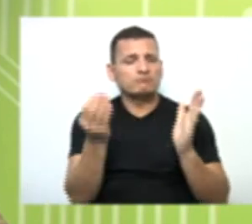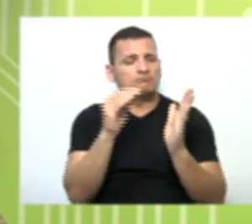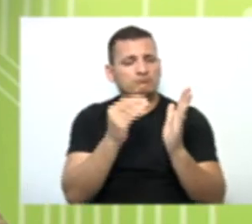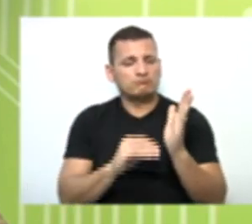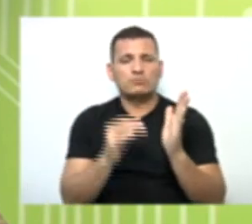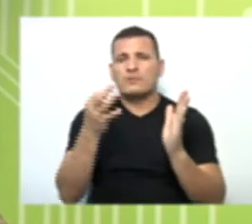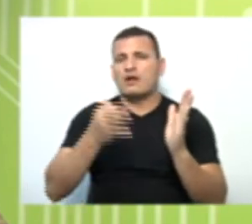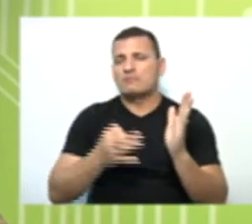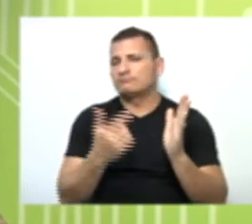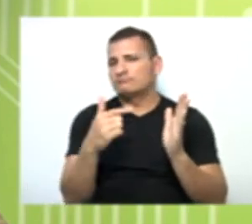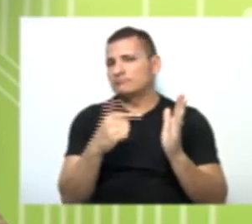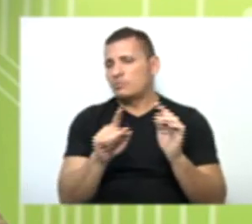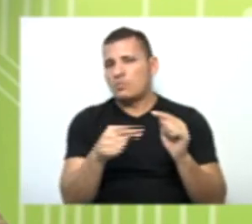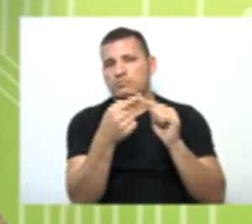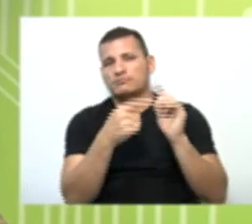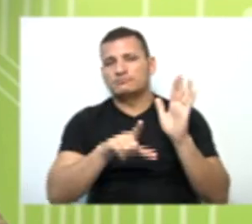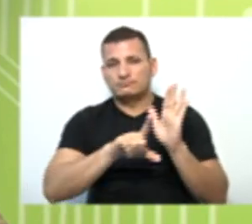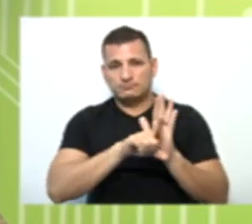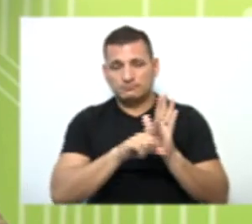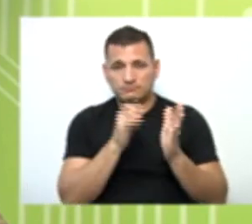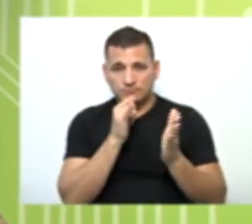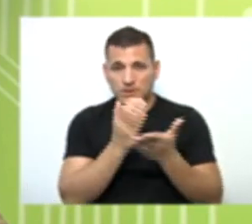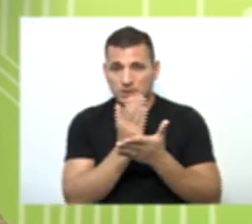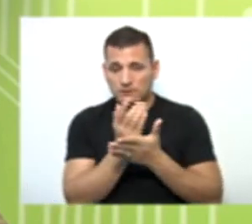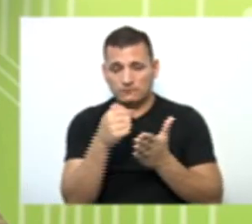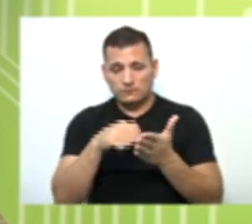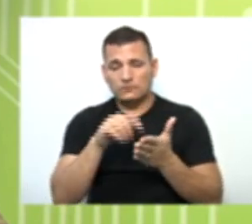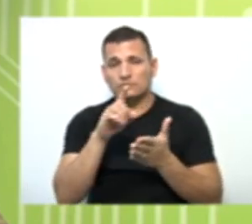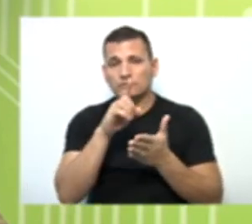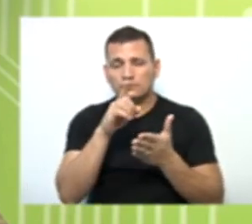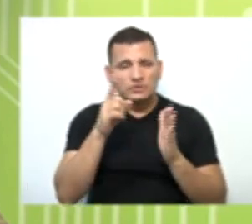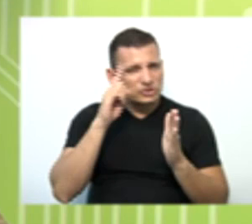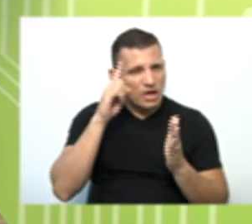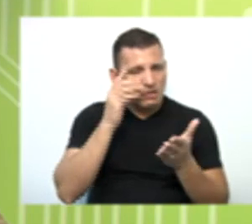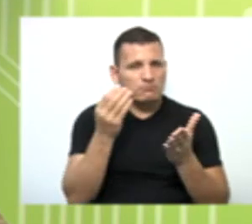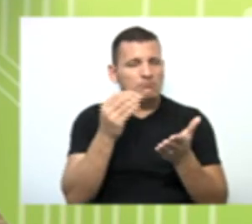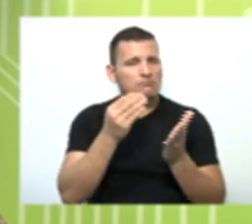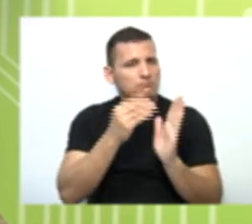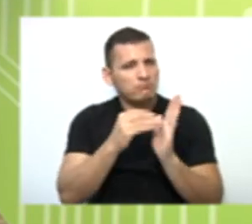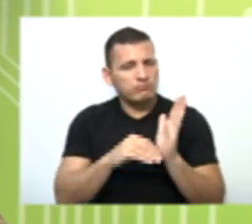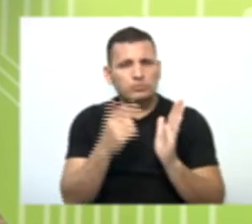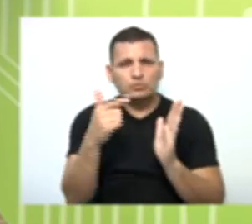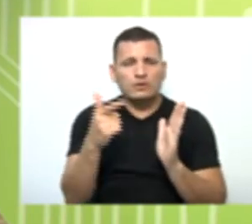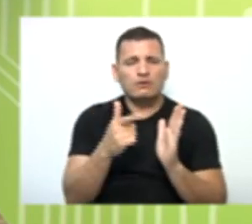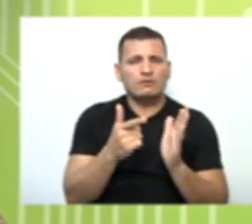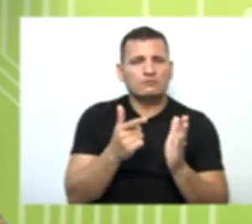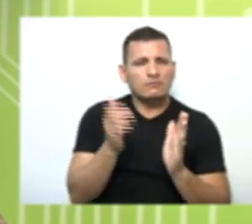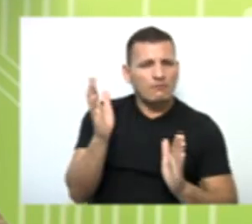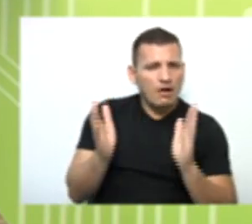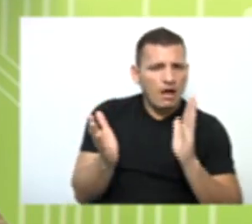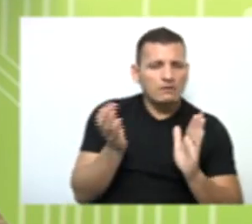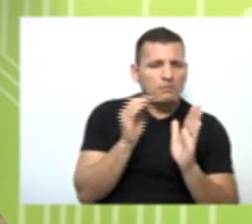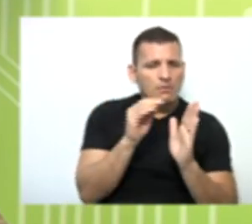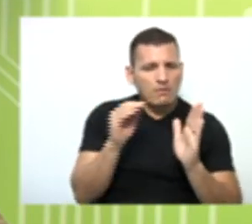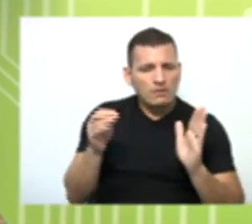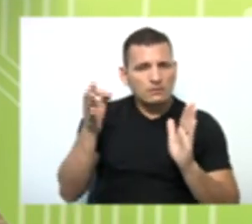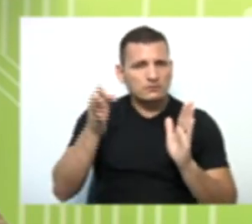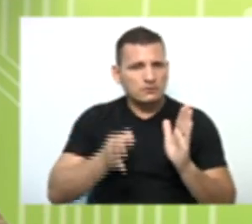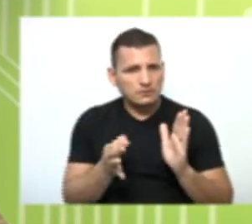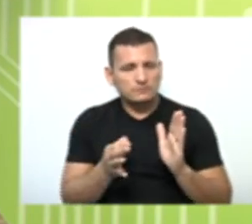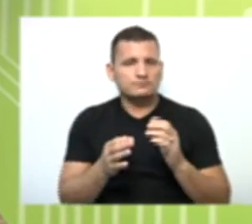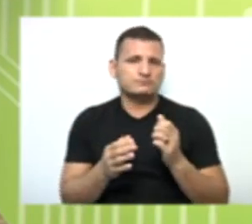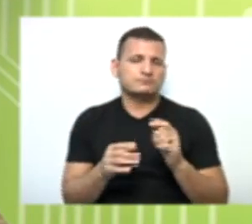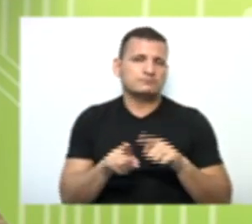a legislação. Ou seja, o livro diário não respeitou a cronologia, não respeitou que os documentos devem ser hábeis, por exemplo,